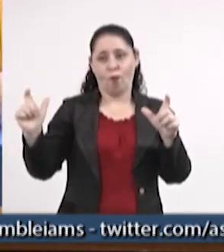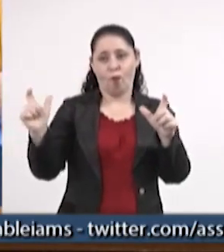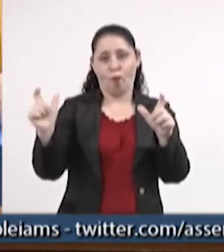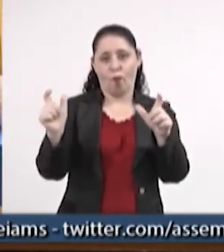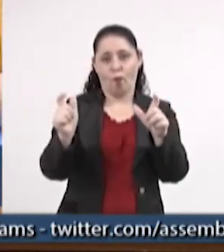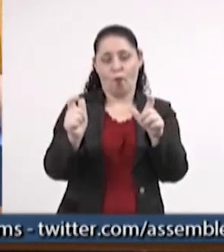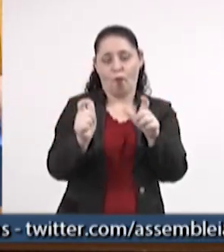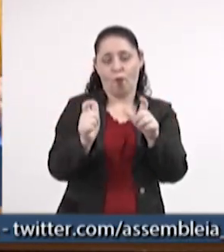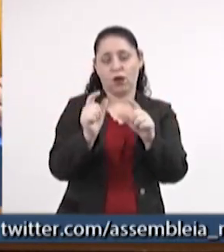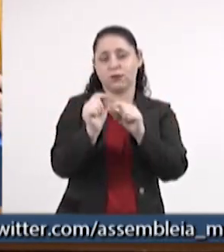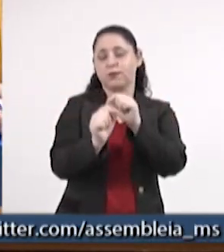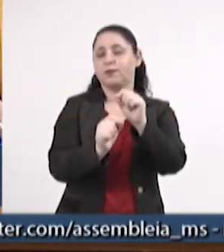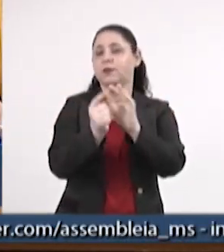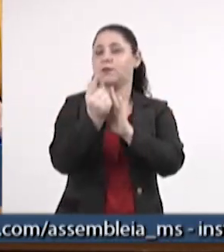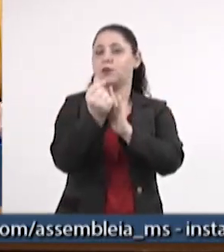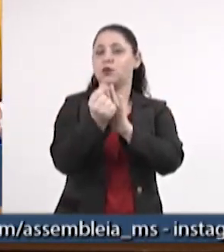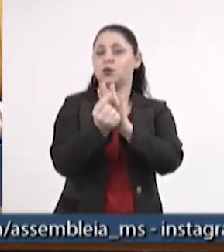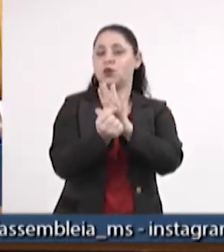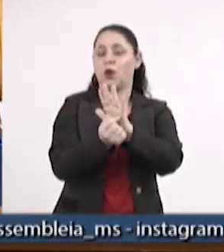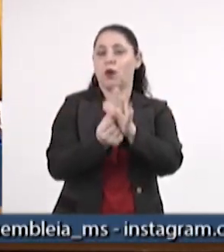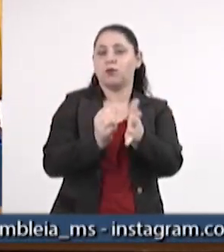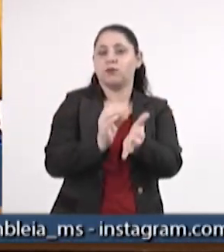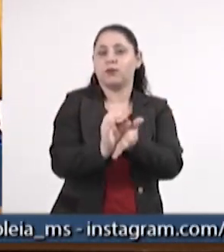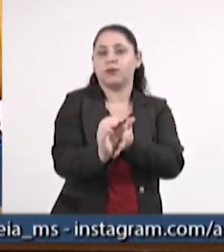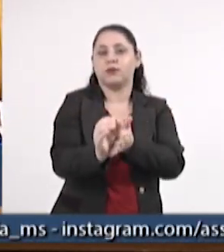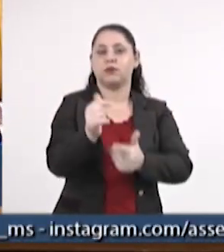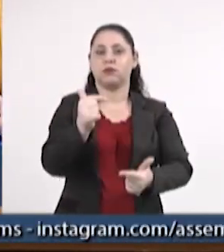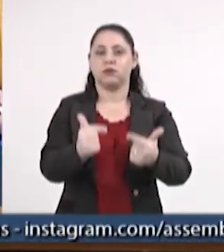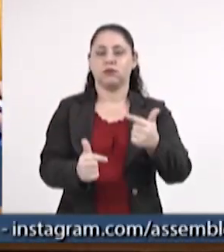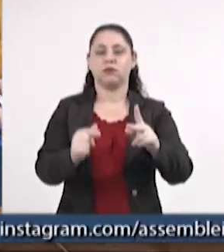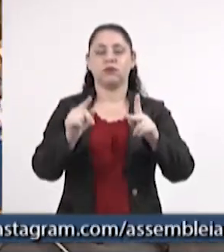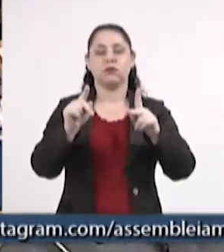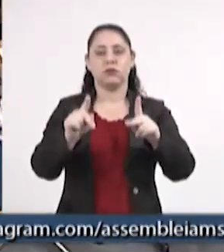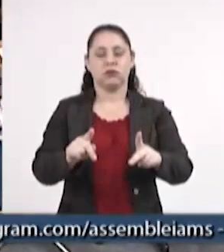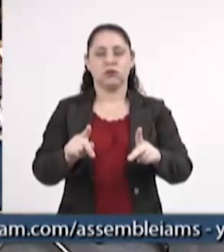no orçamento das políticas públicas, né, de